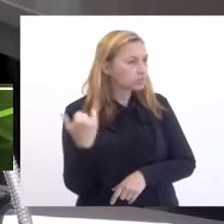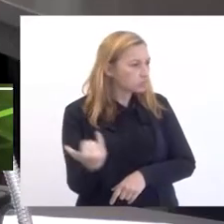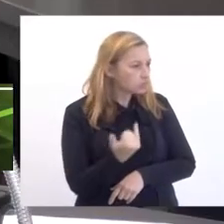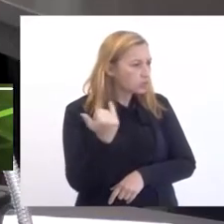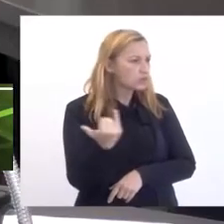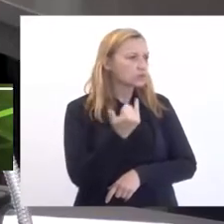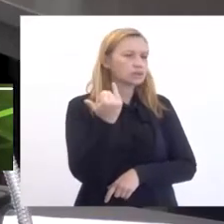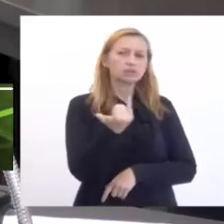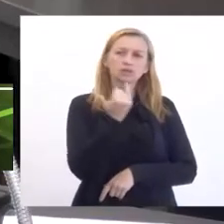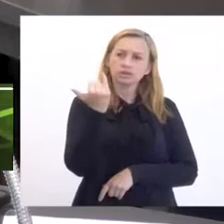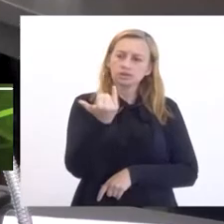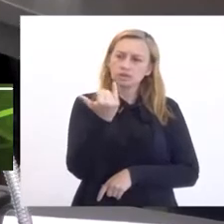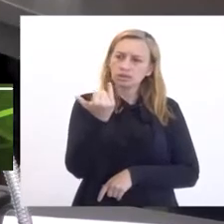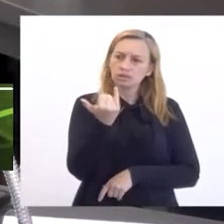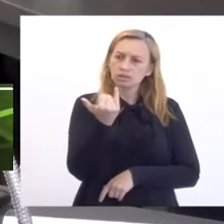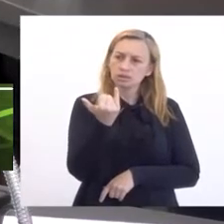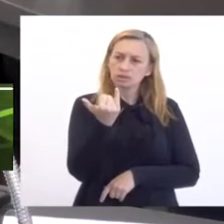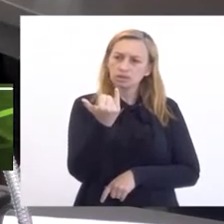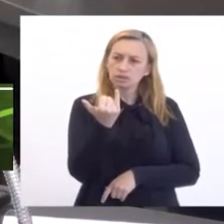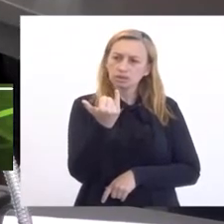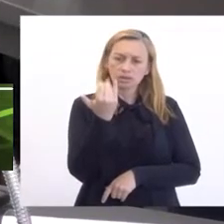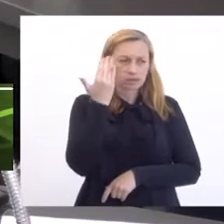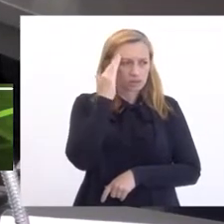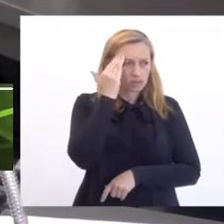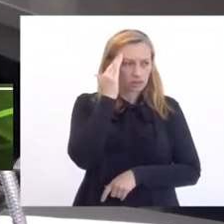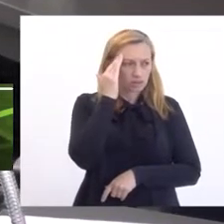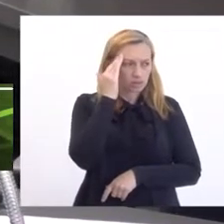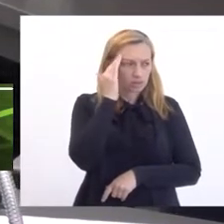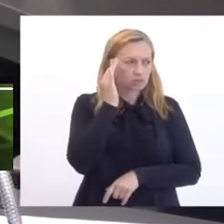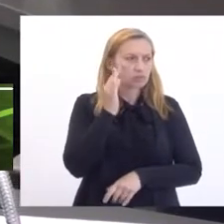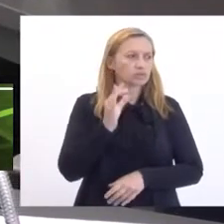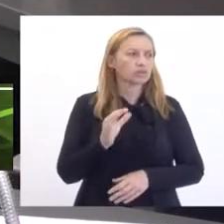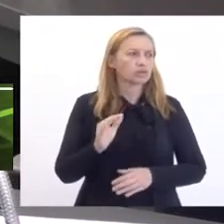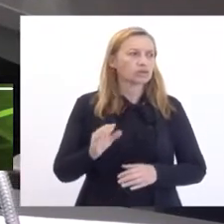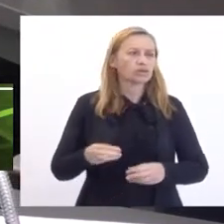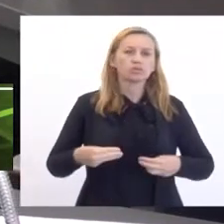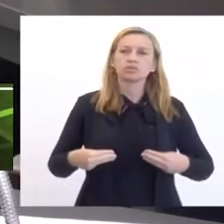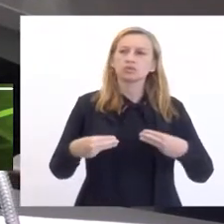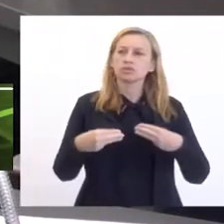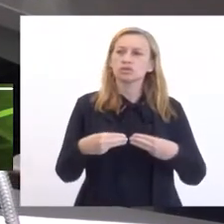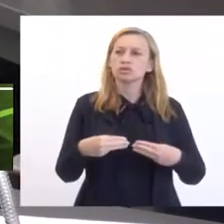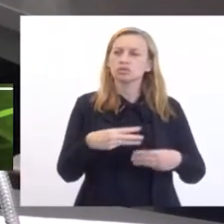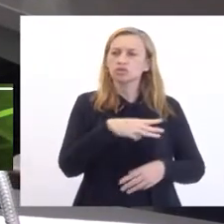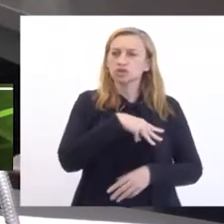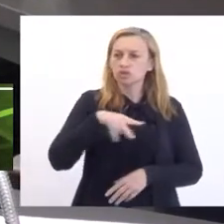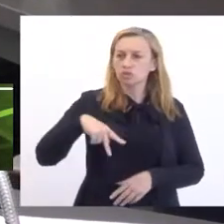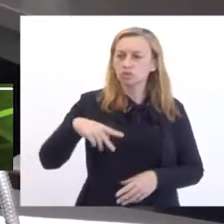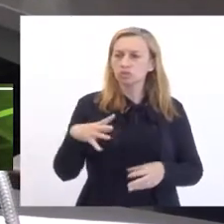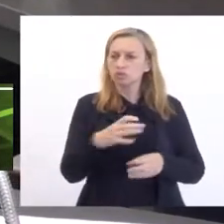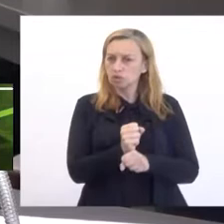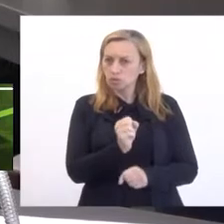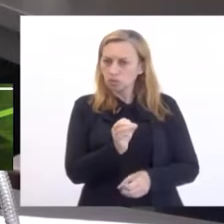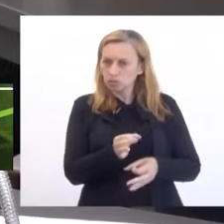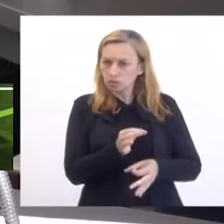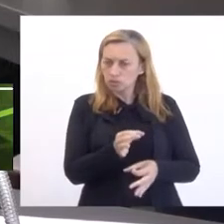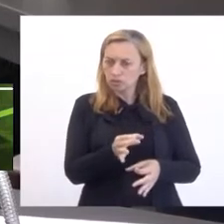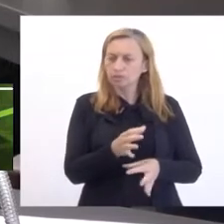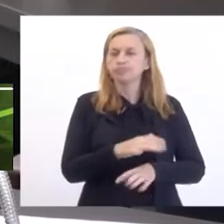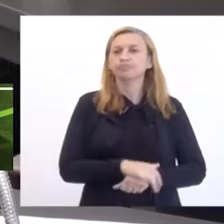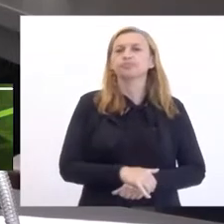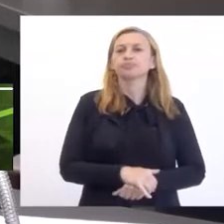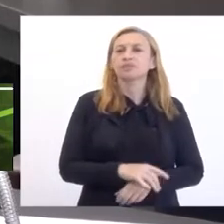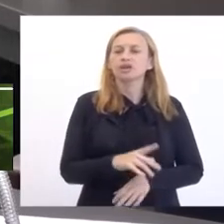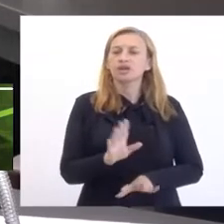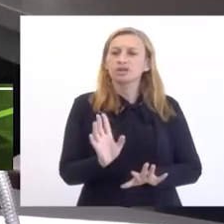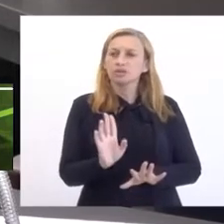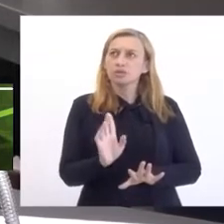importante consideração feita pelo Ministério Público de Contas. Esse é o primeiro, sem adentrar nas especificidades